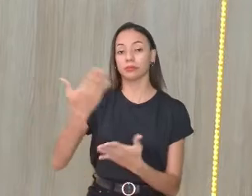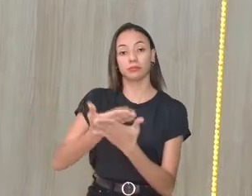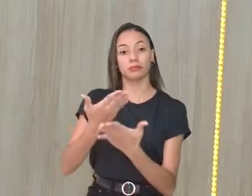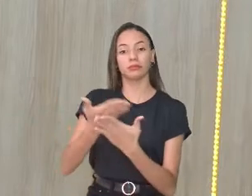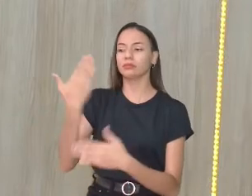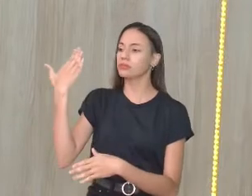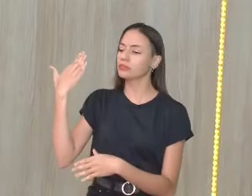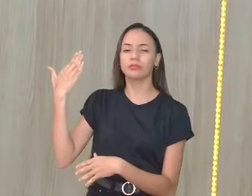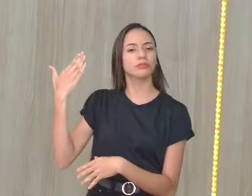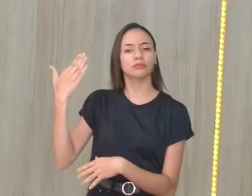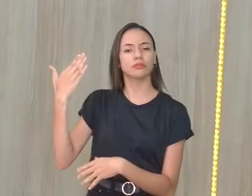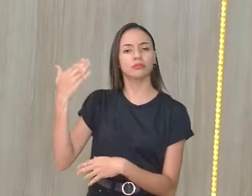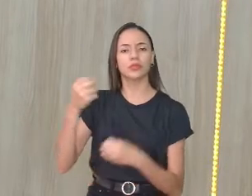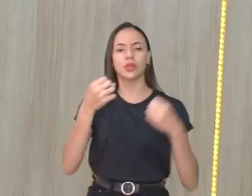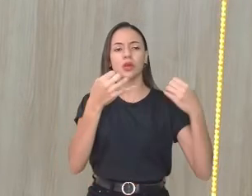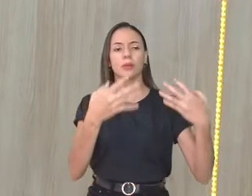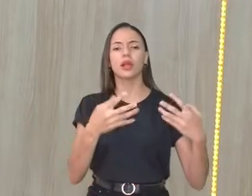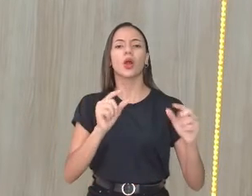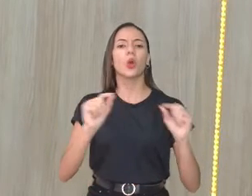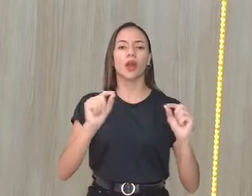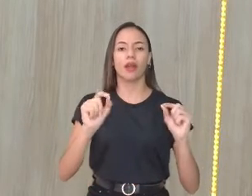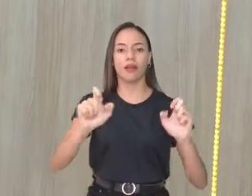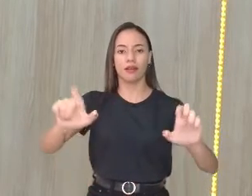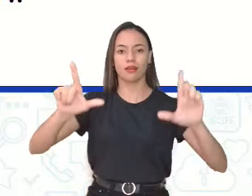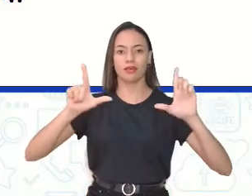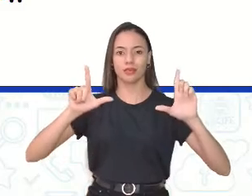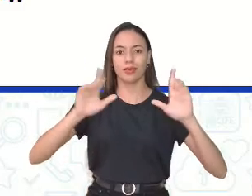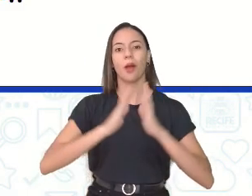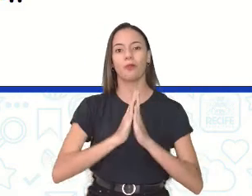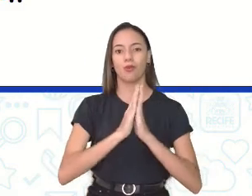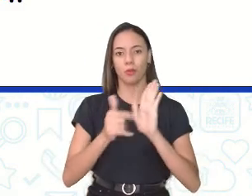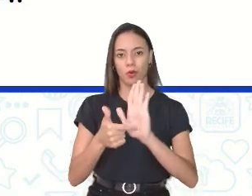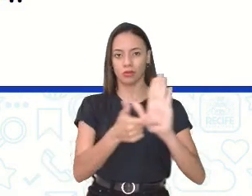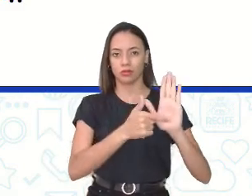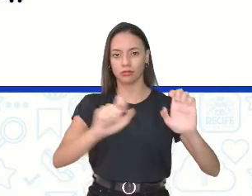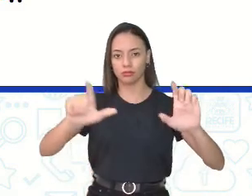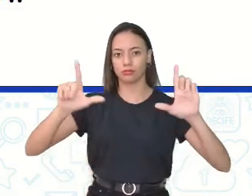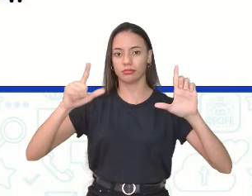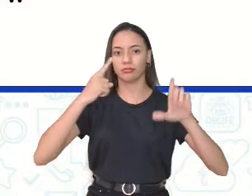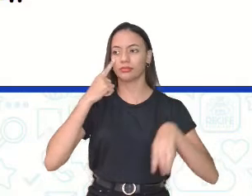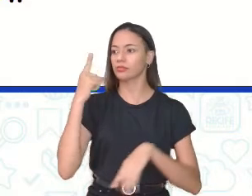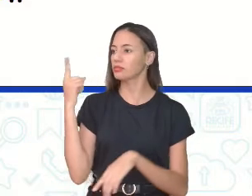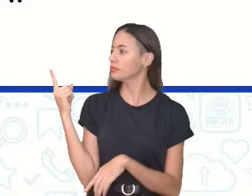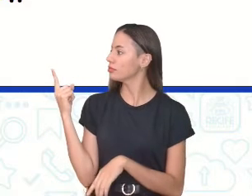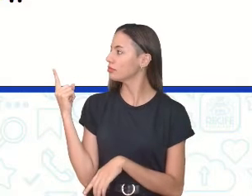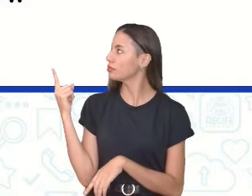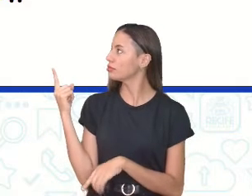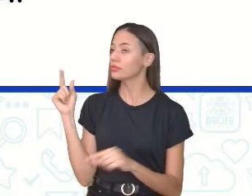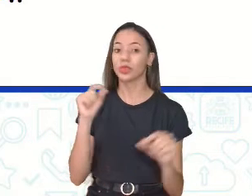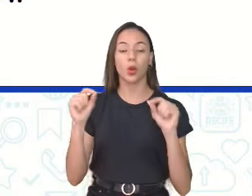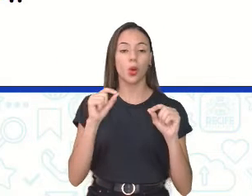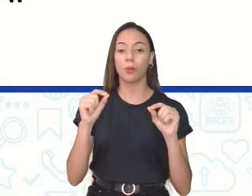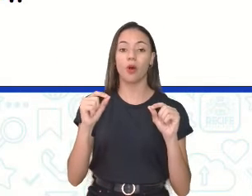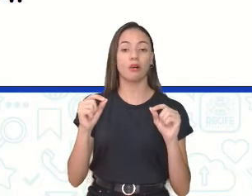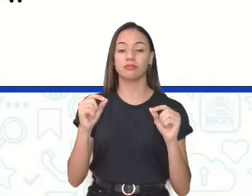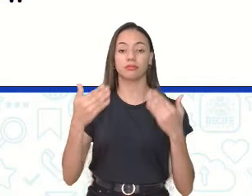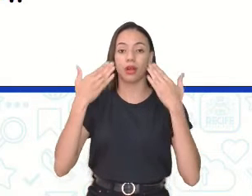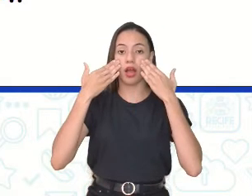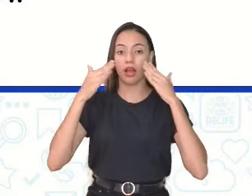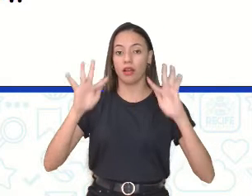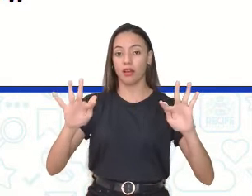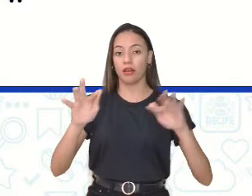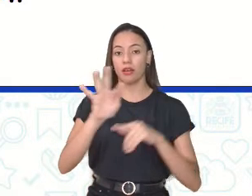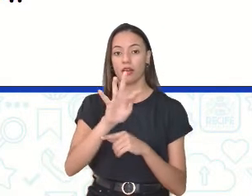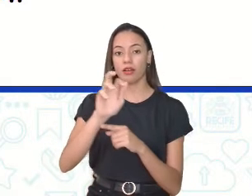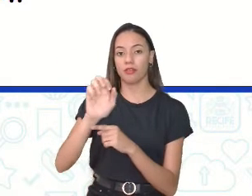passada, o que foi que vimos? Joga na tela, por gentileza. Olha só, o fenótipo.